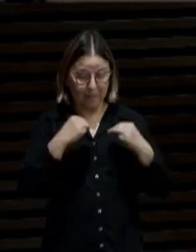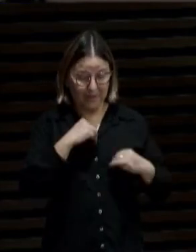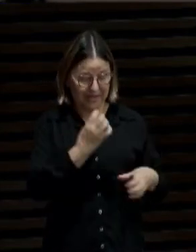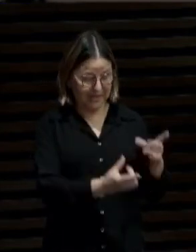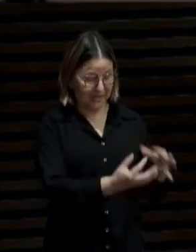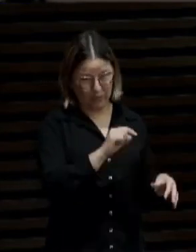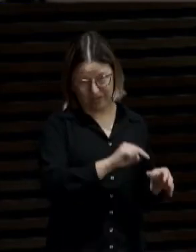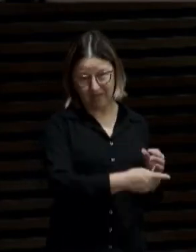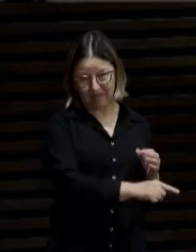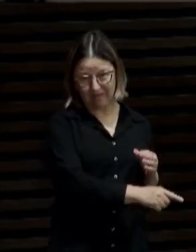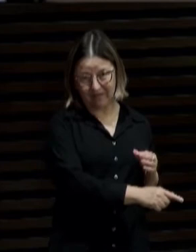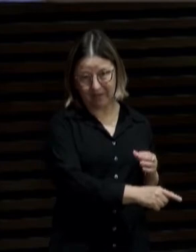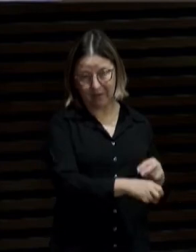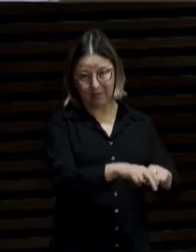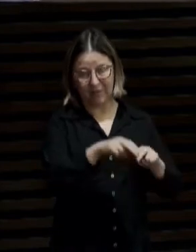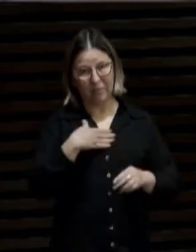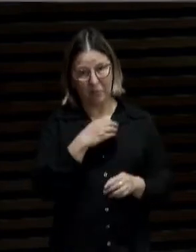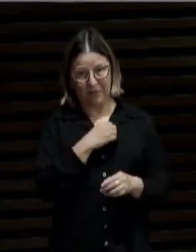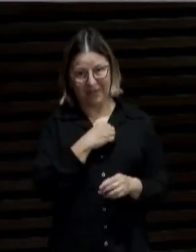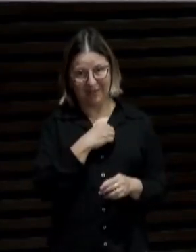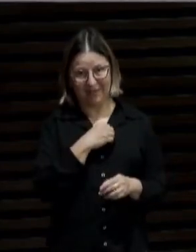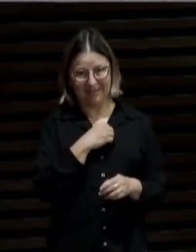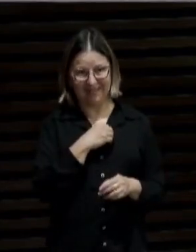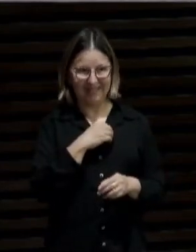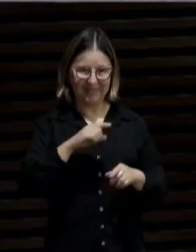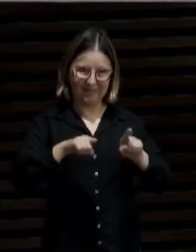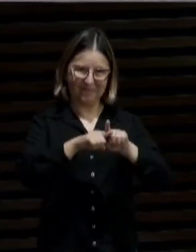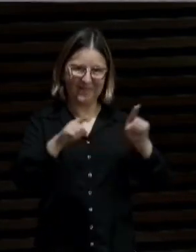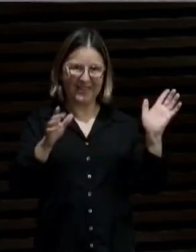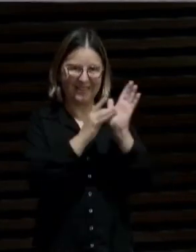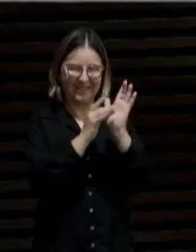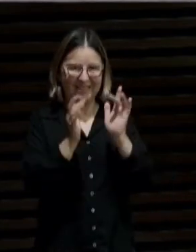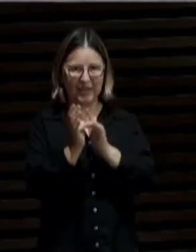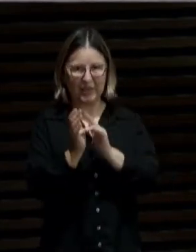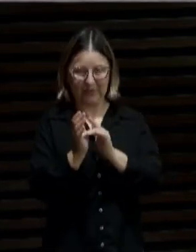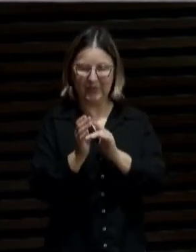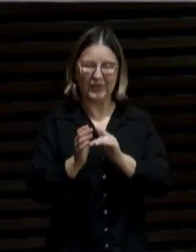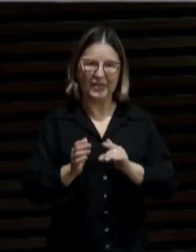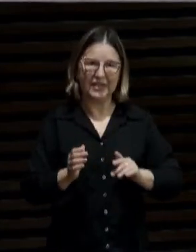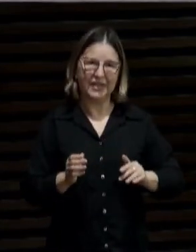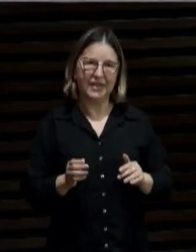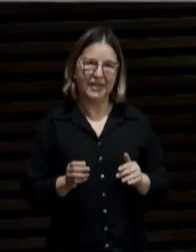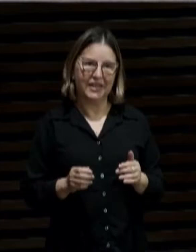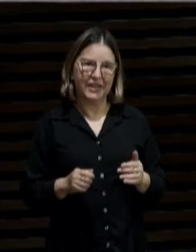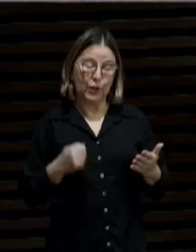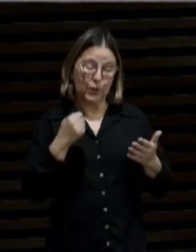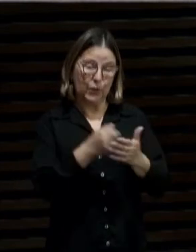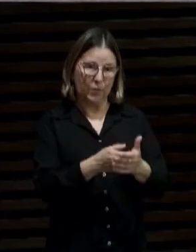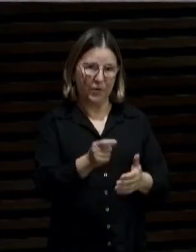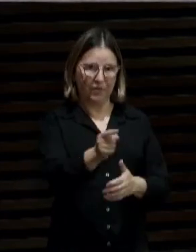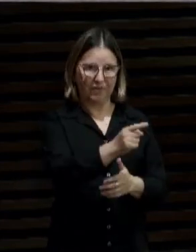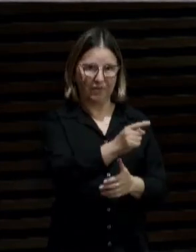mim. Ele pega essa eternidade, comprime em 3 horas. Ele pega a eternidade do inferno do